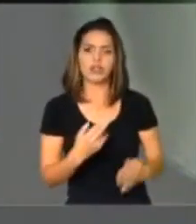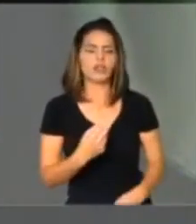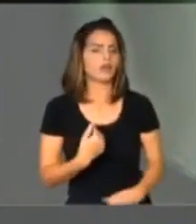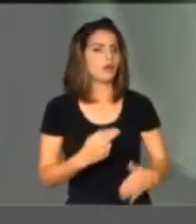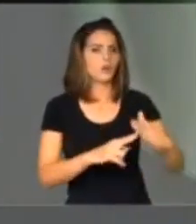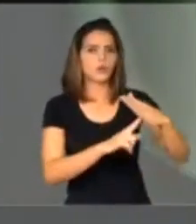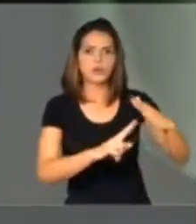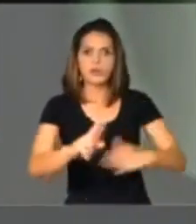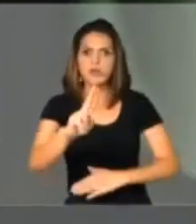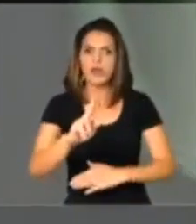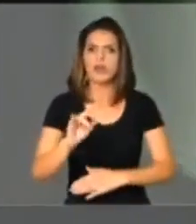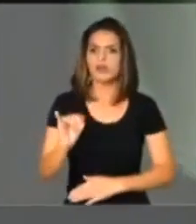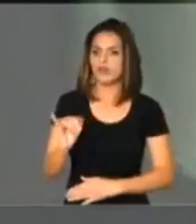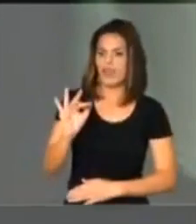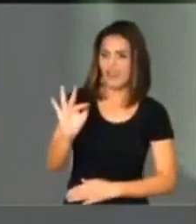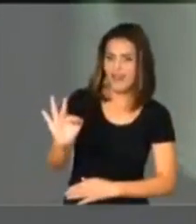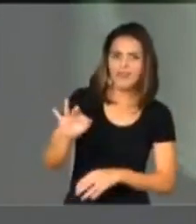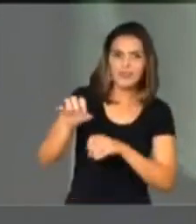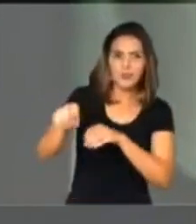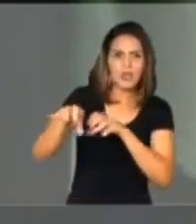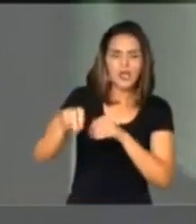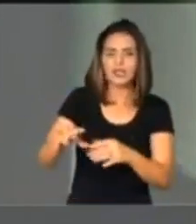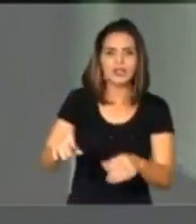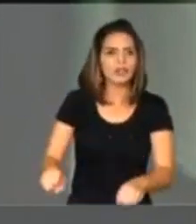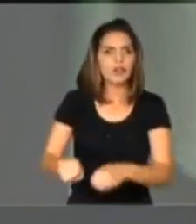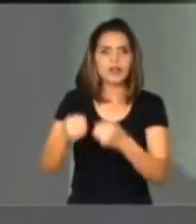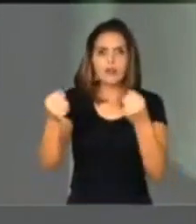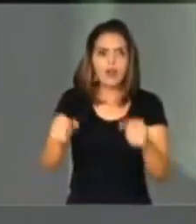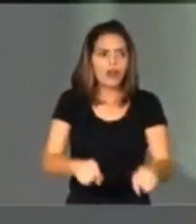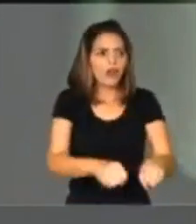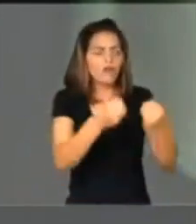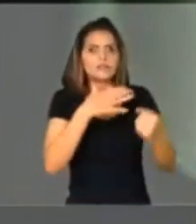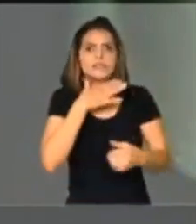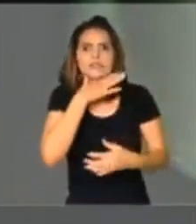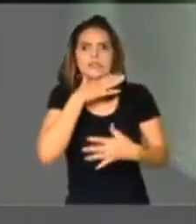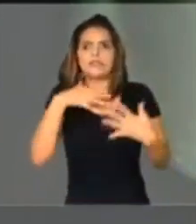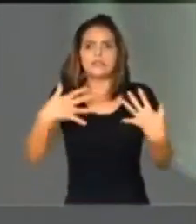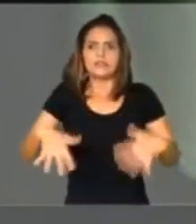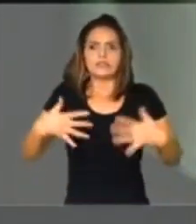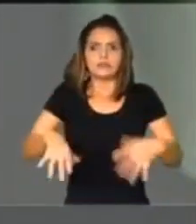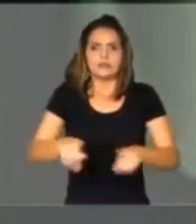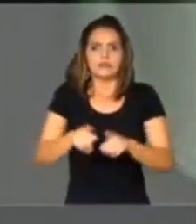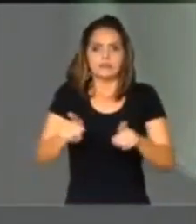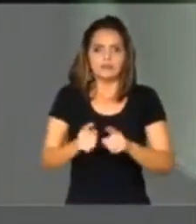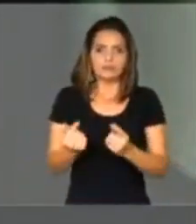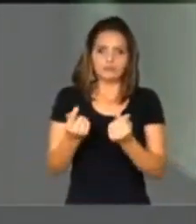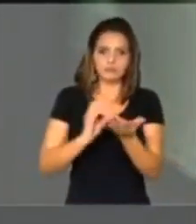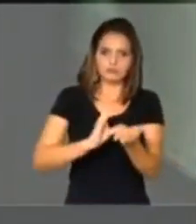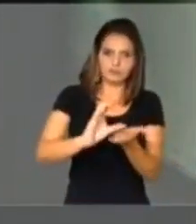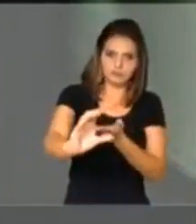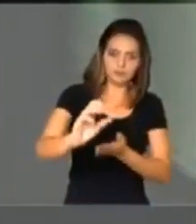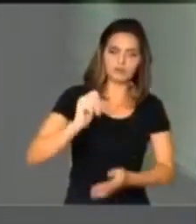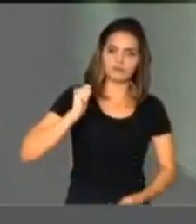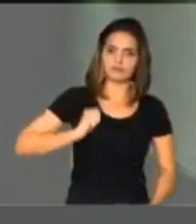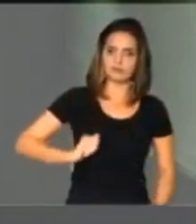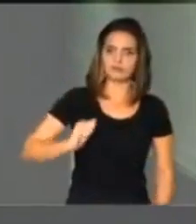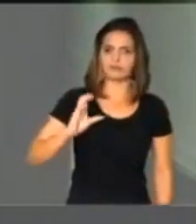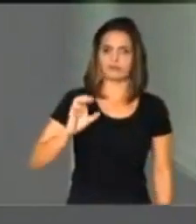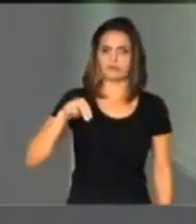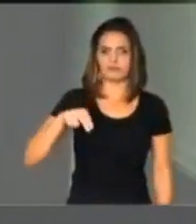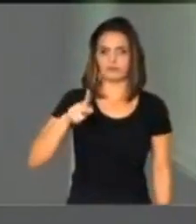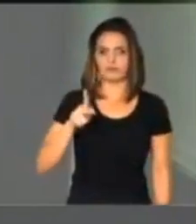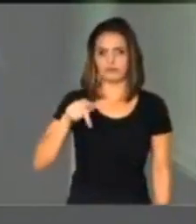de pesquisa. Nós queremos a liberação de recursos para as bolsas do CNPq.